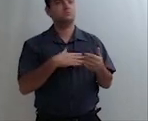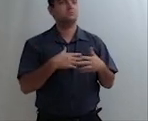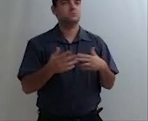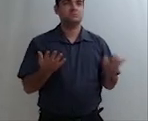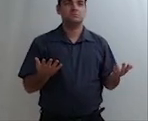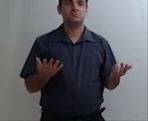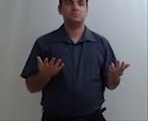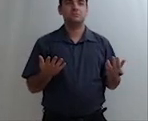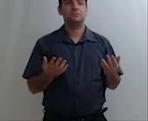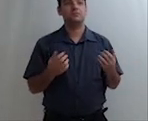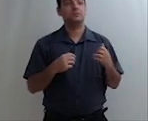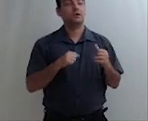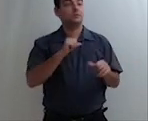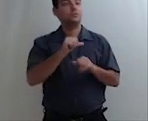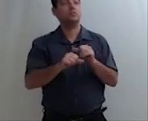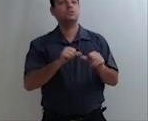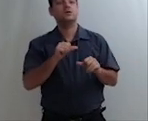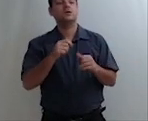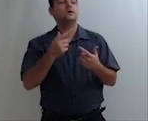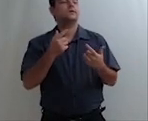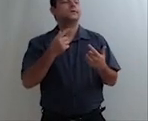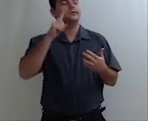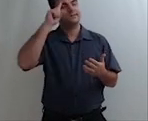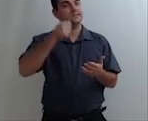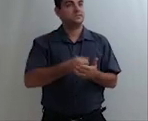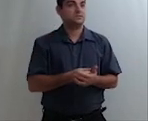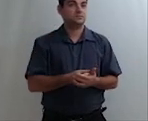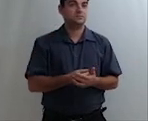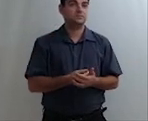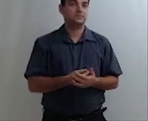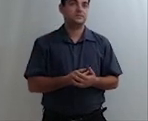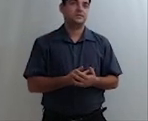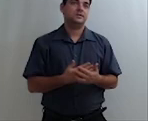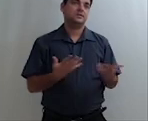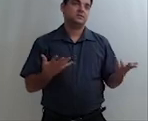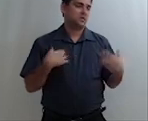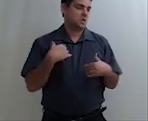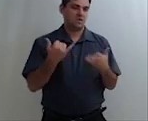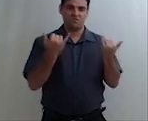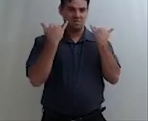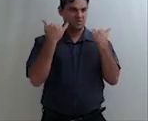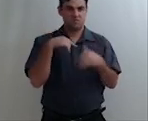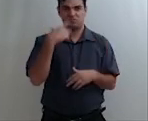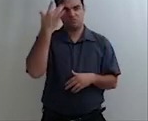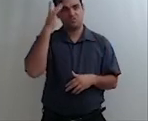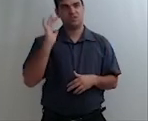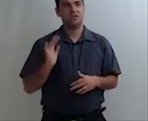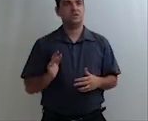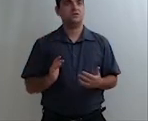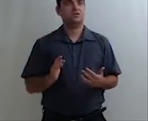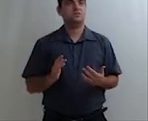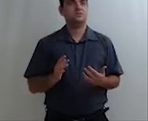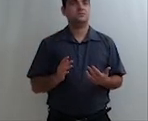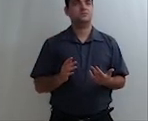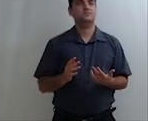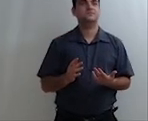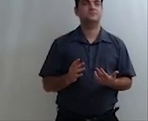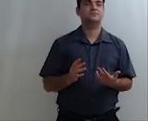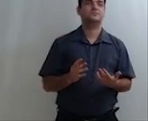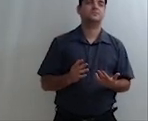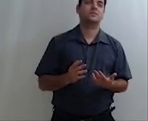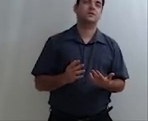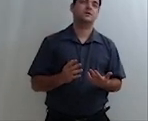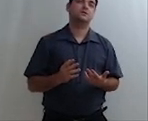conversão da do flagrante em prisão preventiva como foi dito eu não tenho essa informação para para eh eh confirmar o que